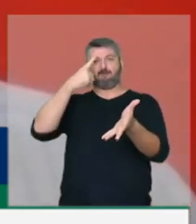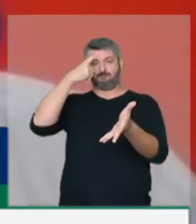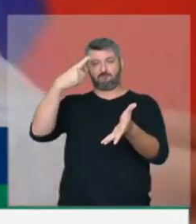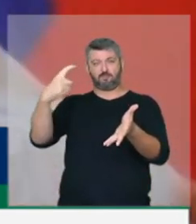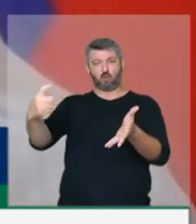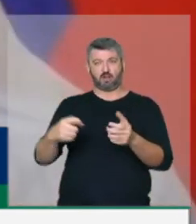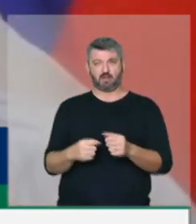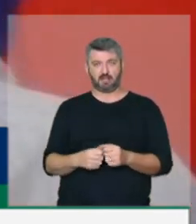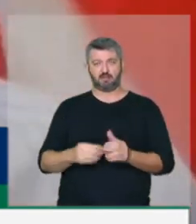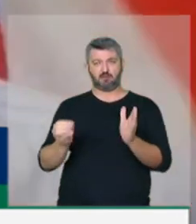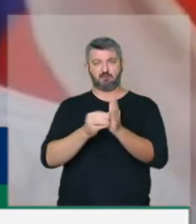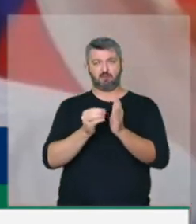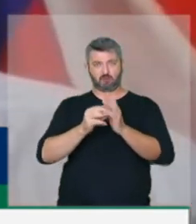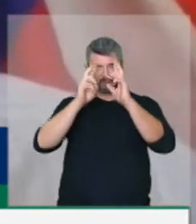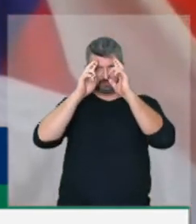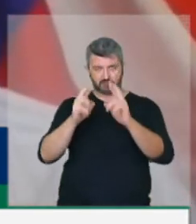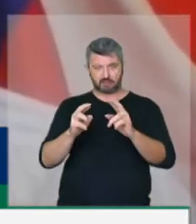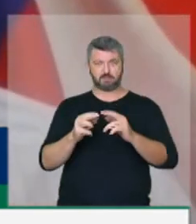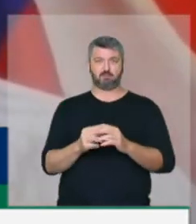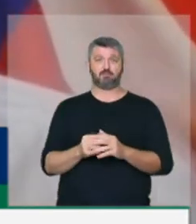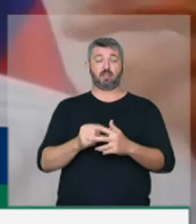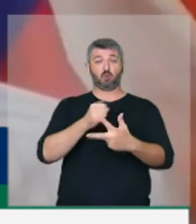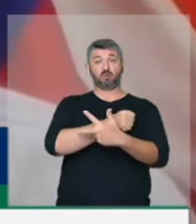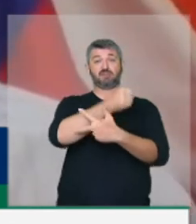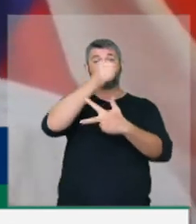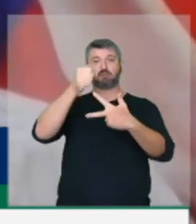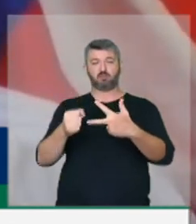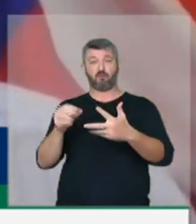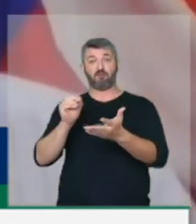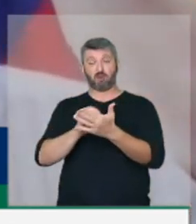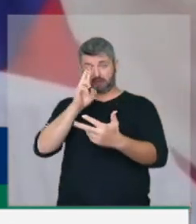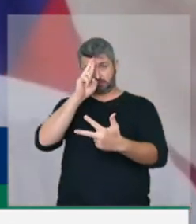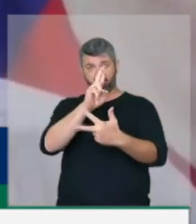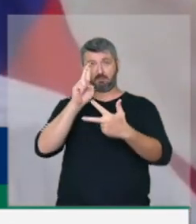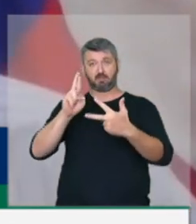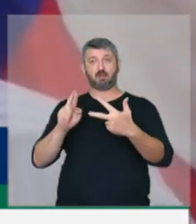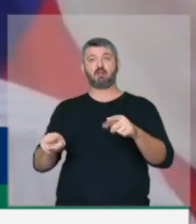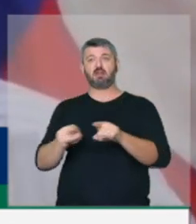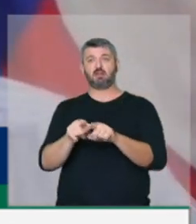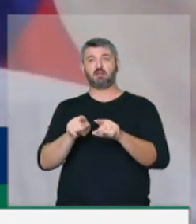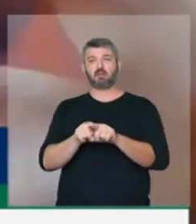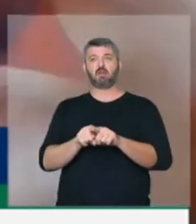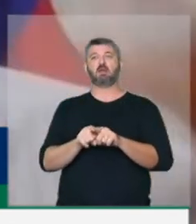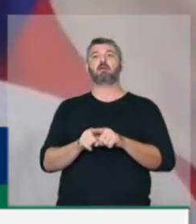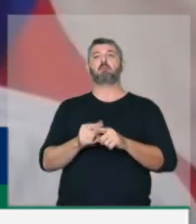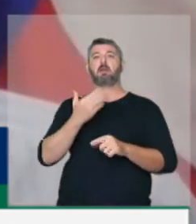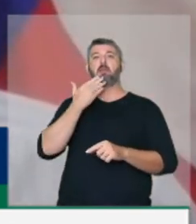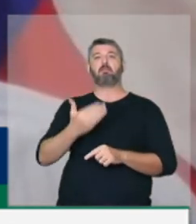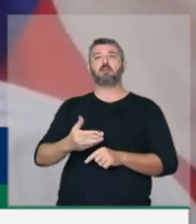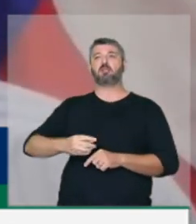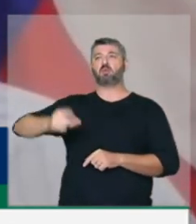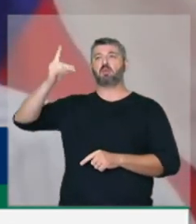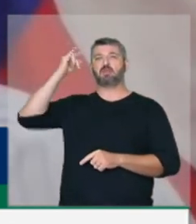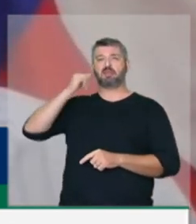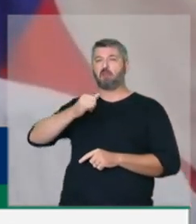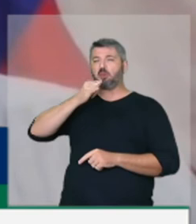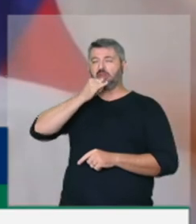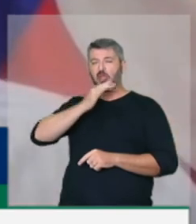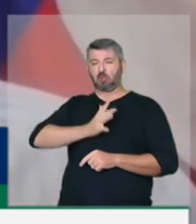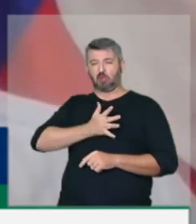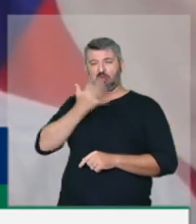violência, desrespeite nenhum dos poderes e, muito menos, chamar de volta de tempo triste e